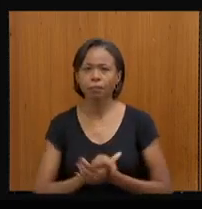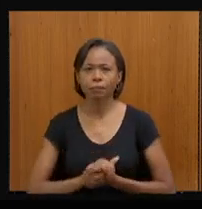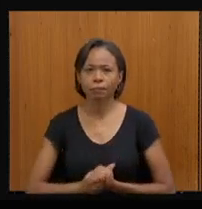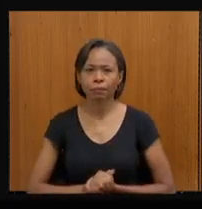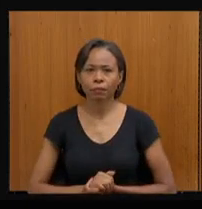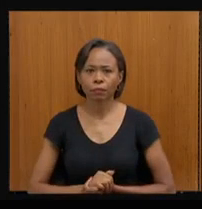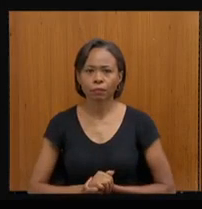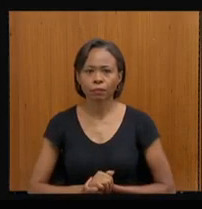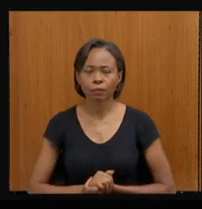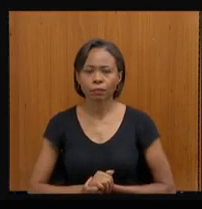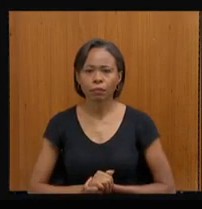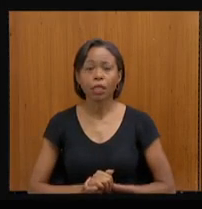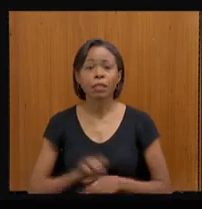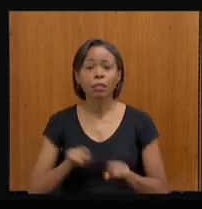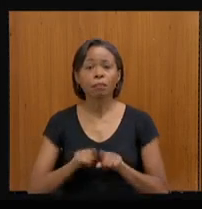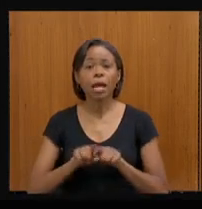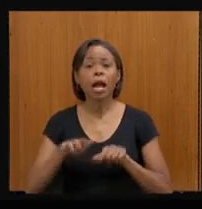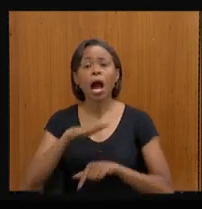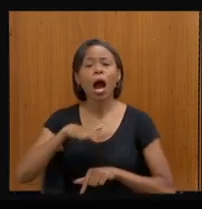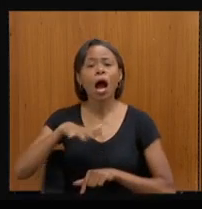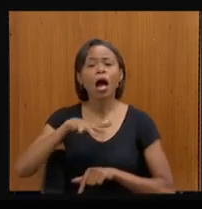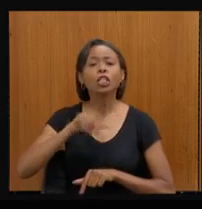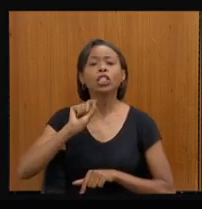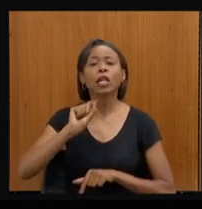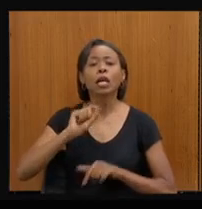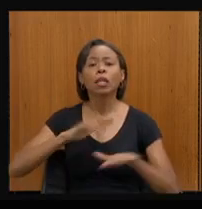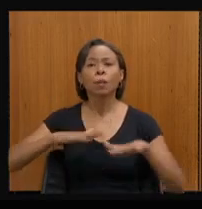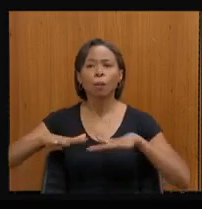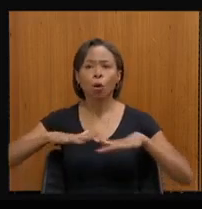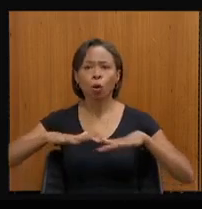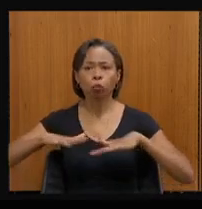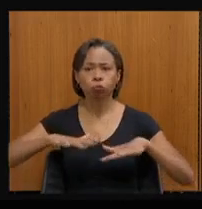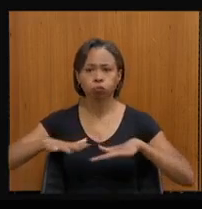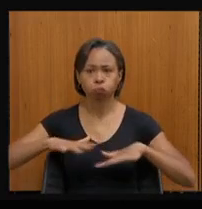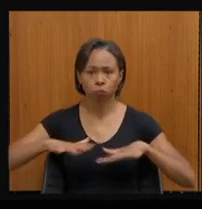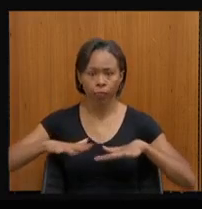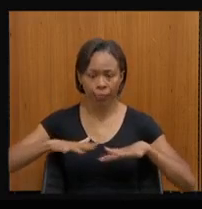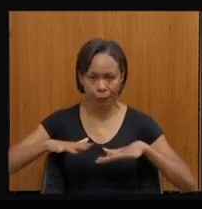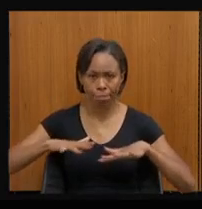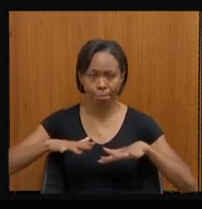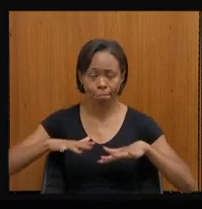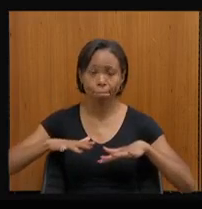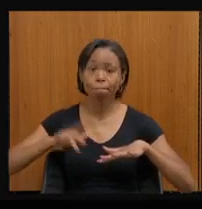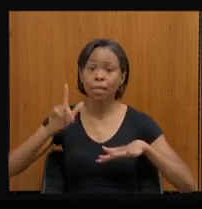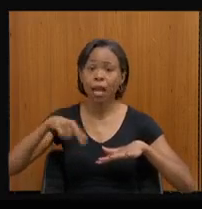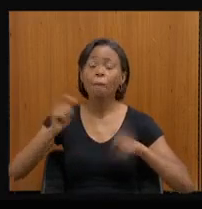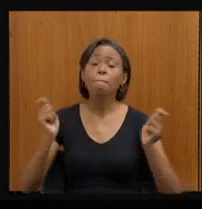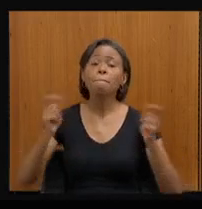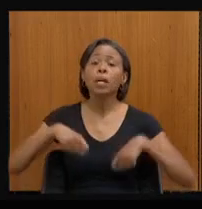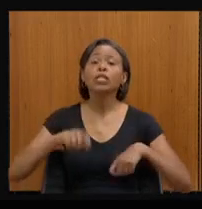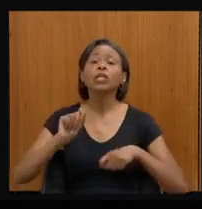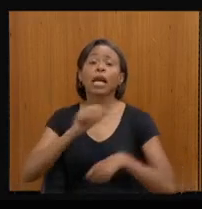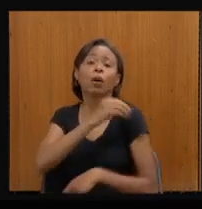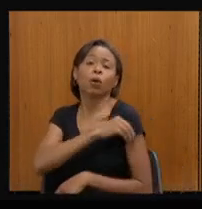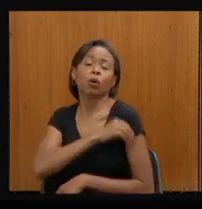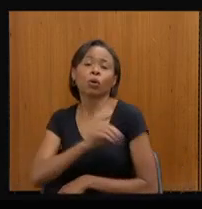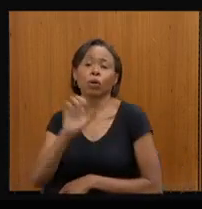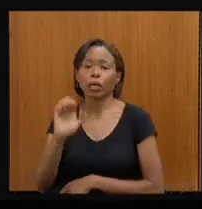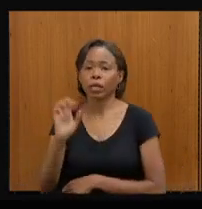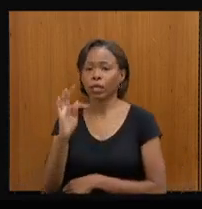favor na parte da mobilidade então e aqui mais uma vez trazendo a possibilidade de etanol